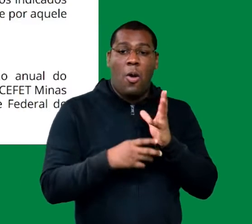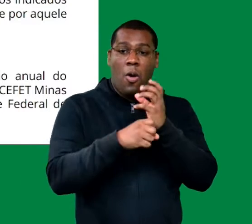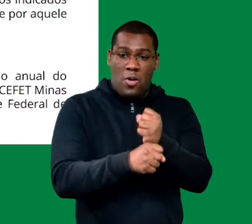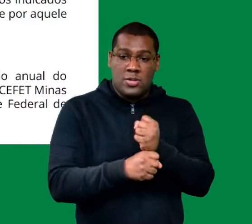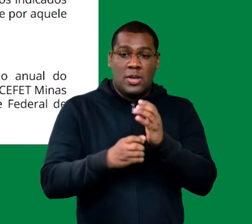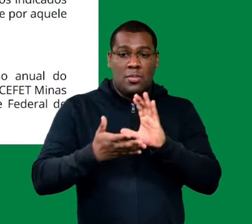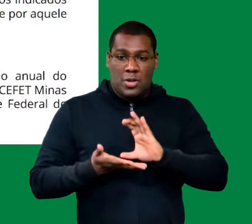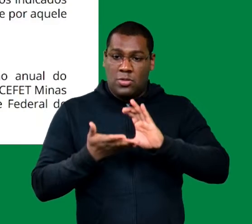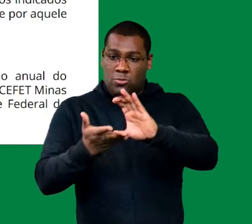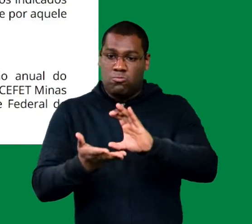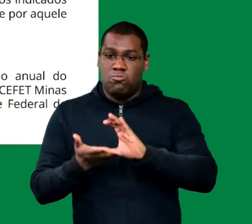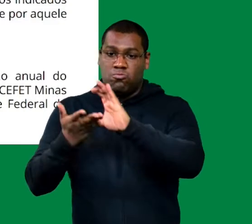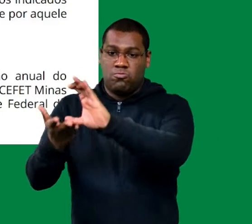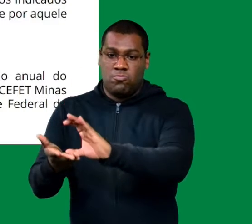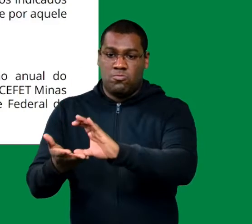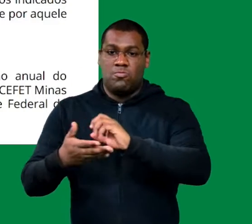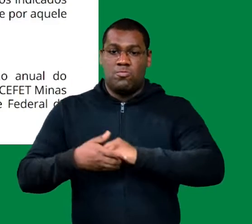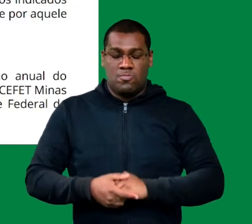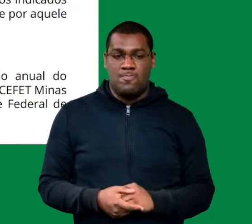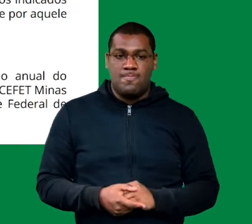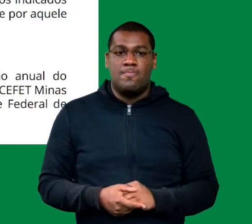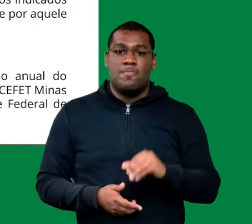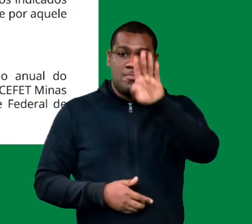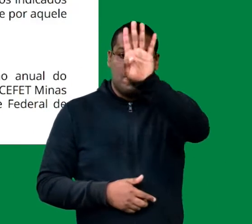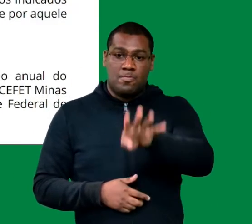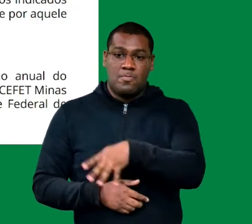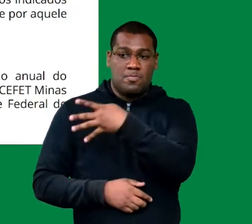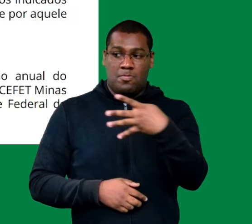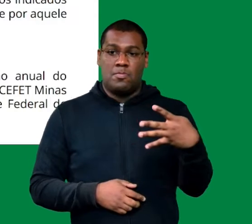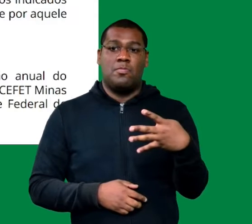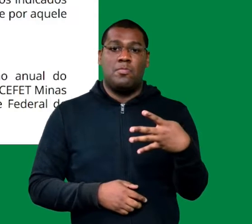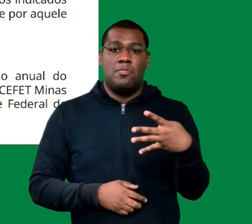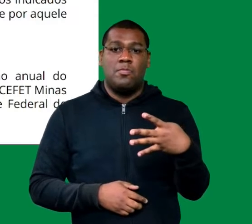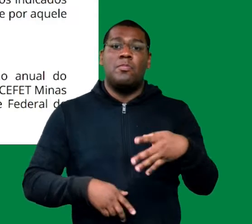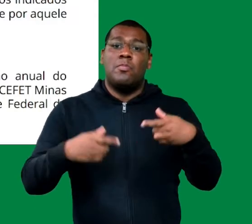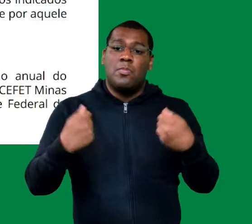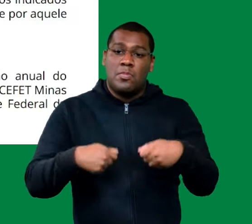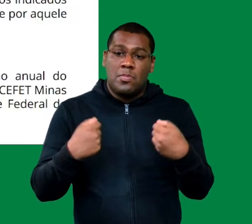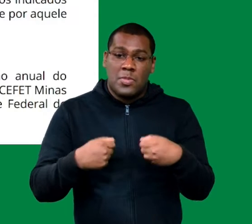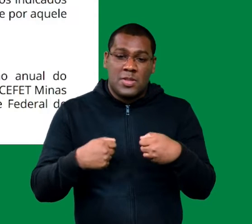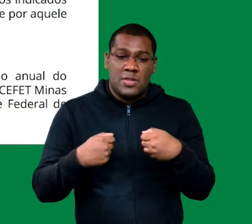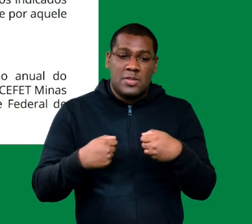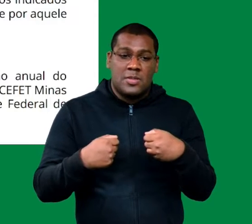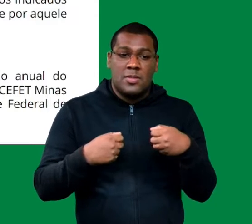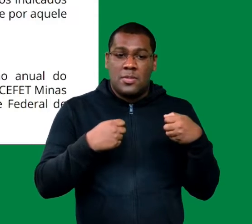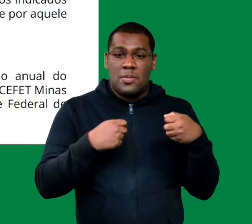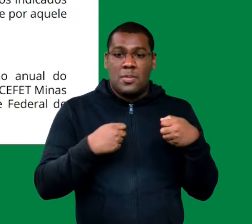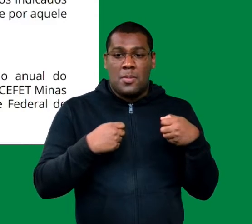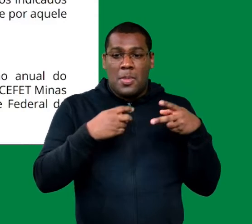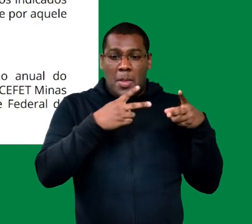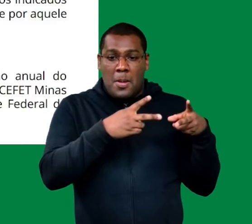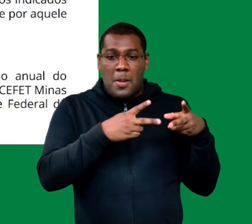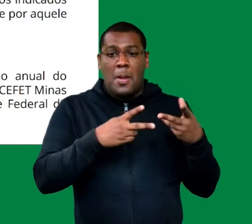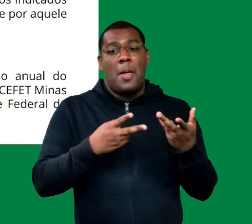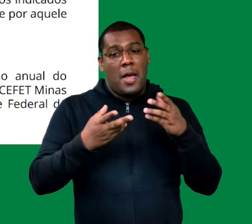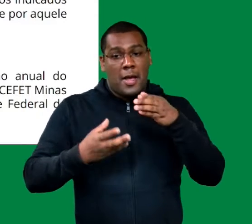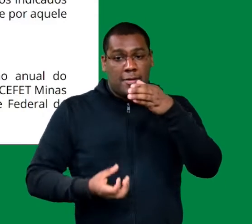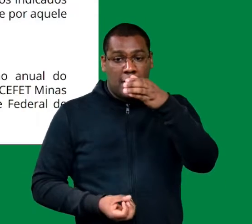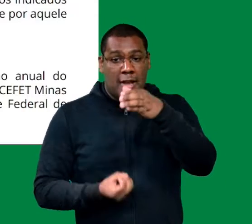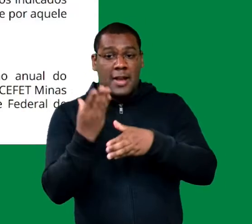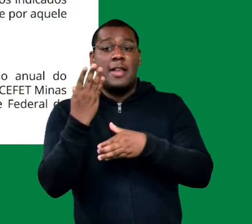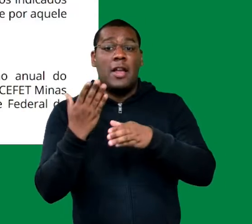investimento, e que essa matriz teria que observar parâmetros definidos por uma comissão